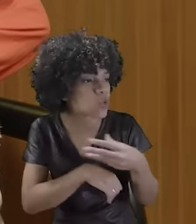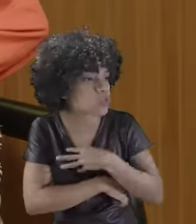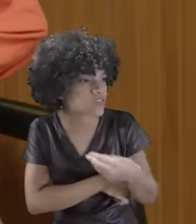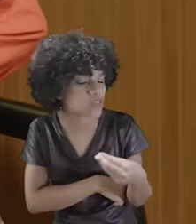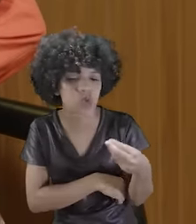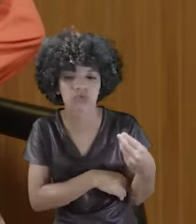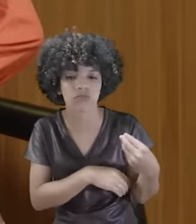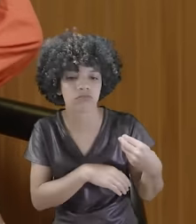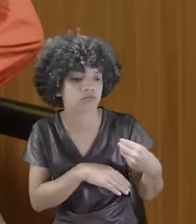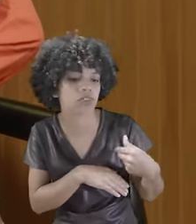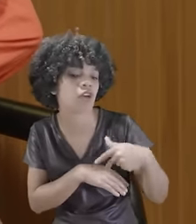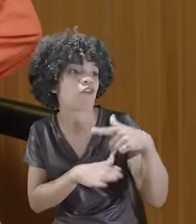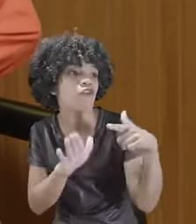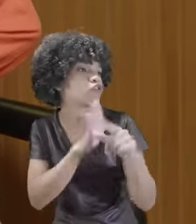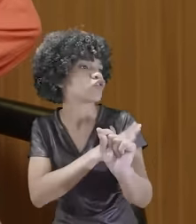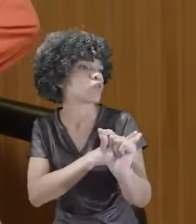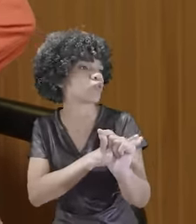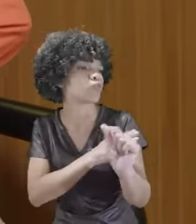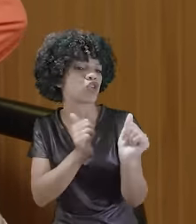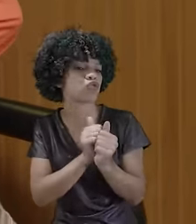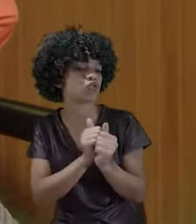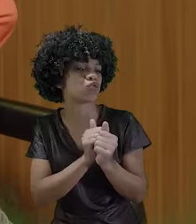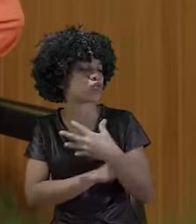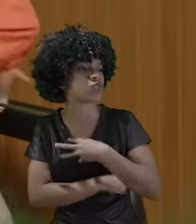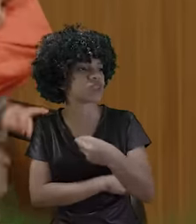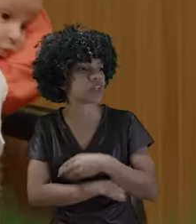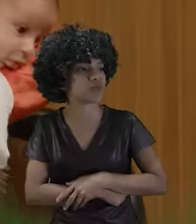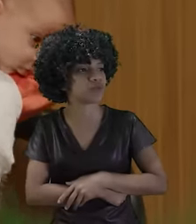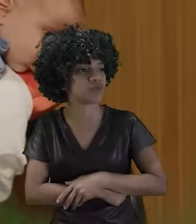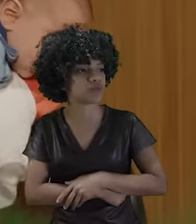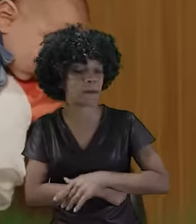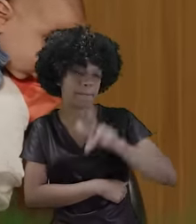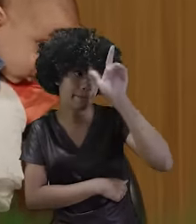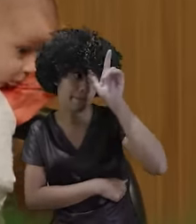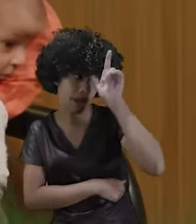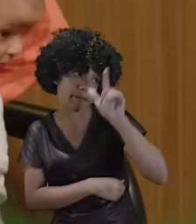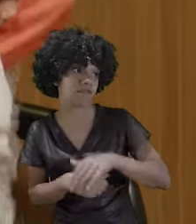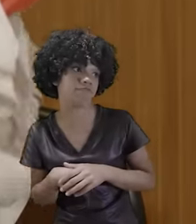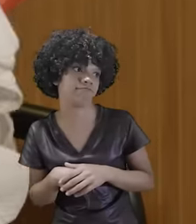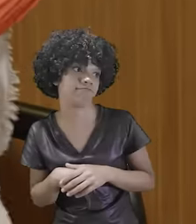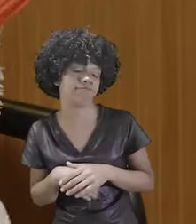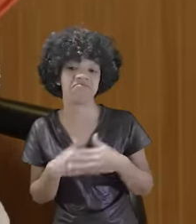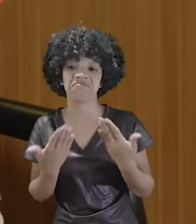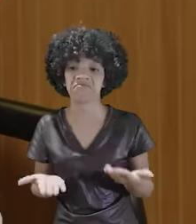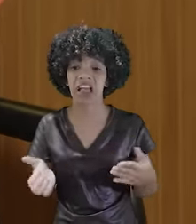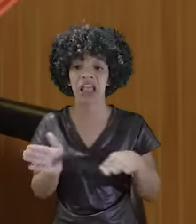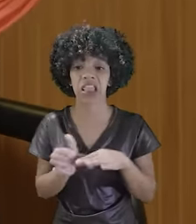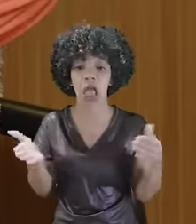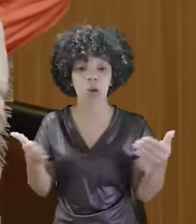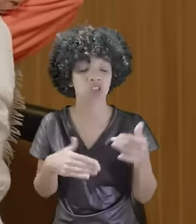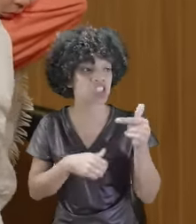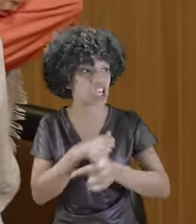crianças Y fugiu ele levou eles para Alemanha e até